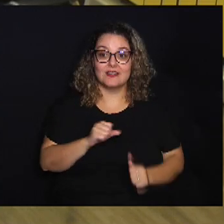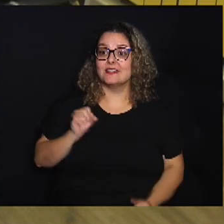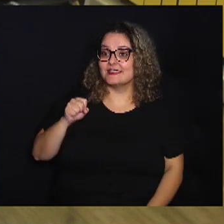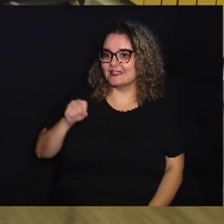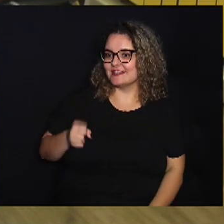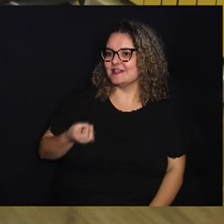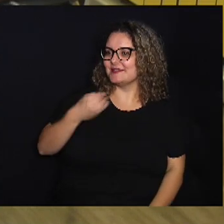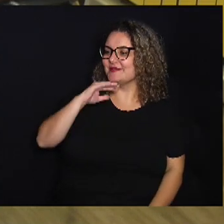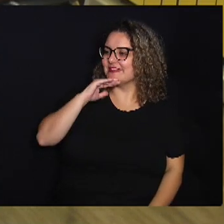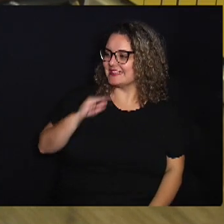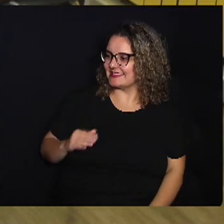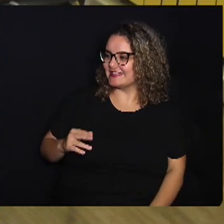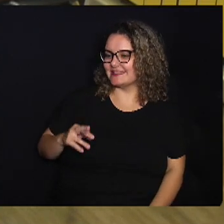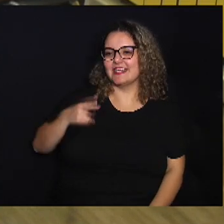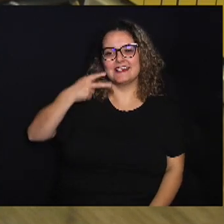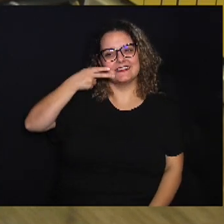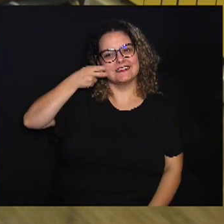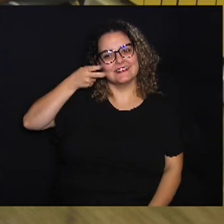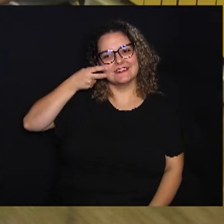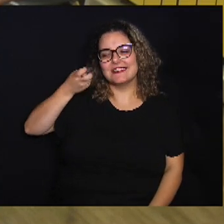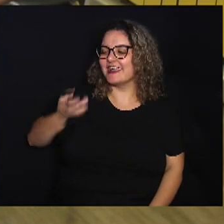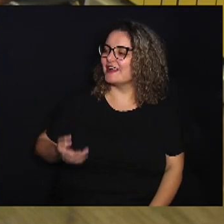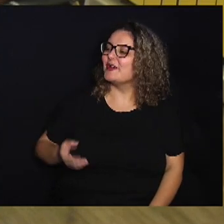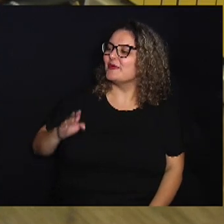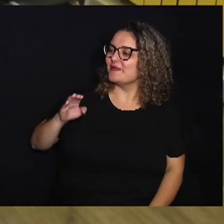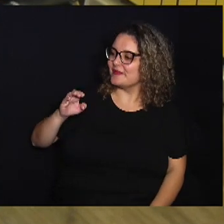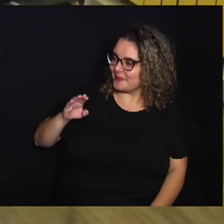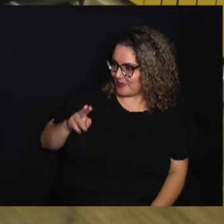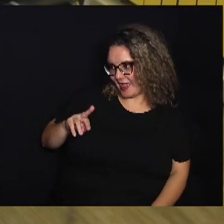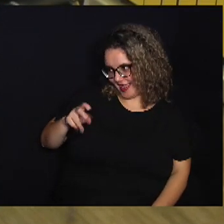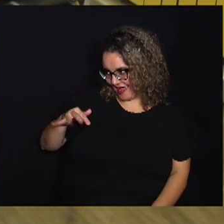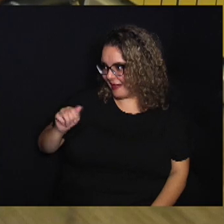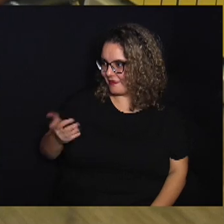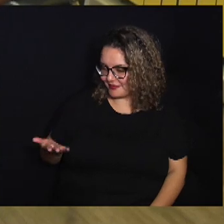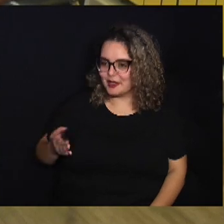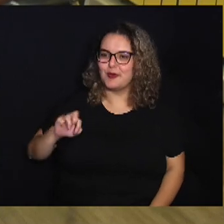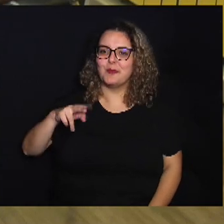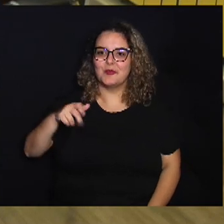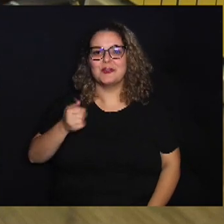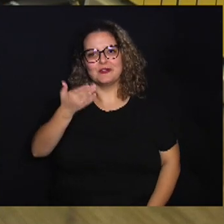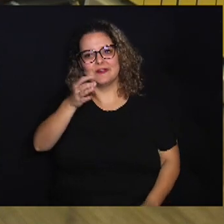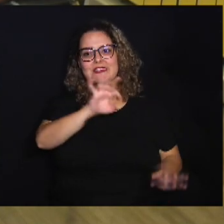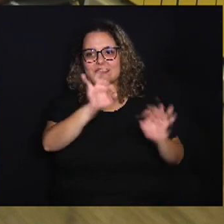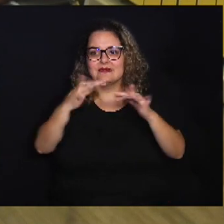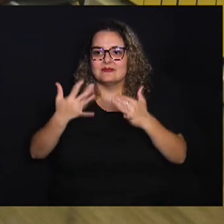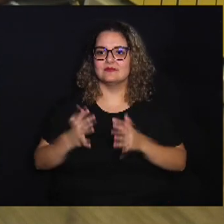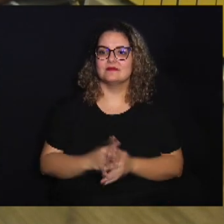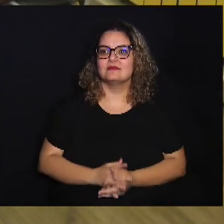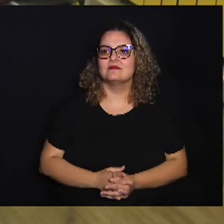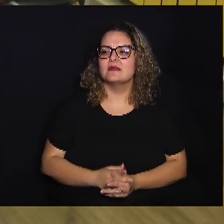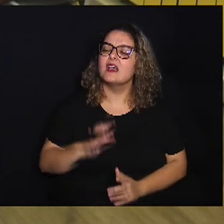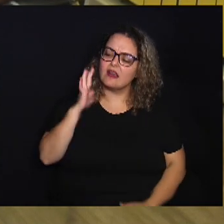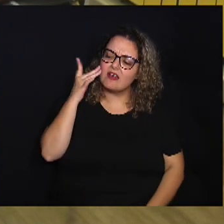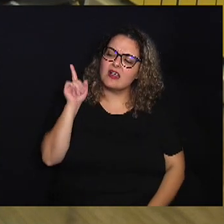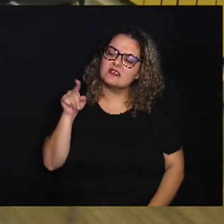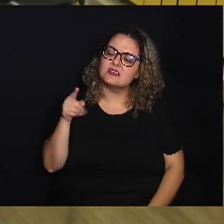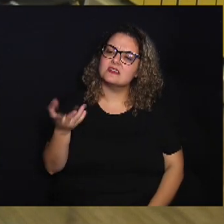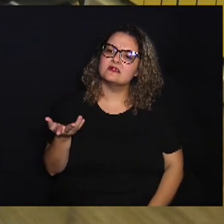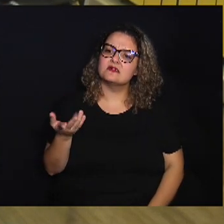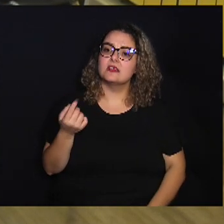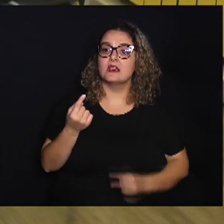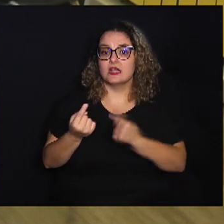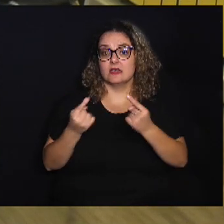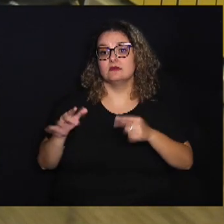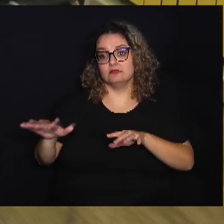Boa tarde para você, Rafa, Rafa Di Marco, a Bruna, você que está nos acompanhando. Eu acho que é isso, né? Cada um na